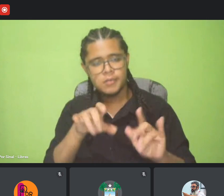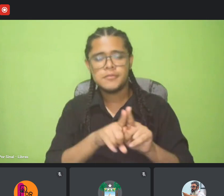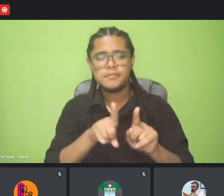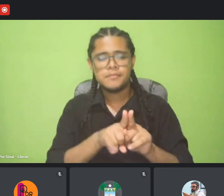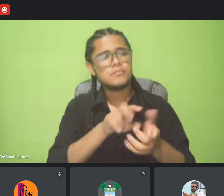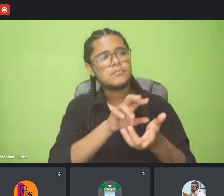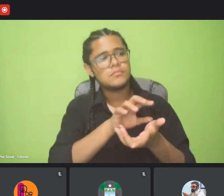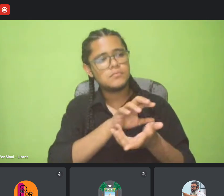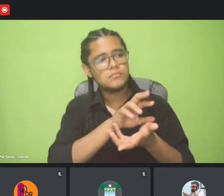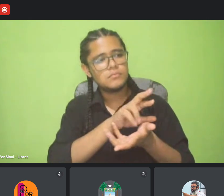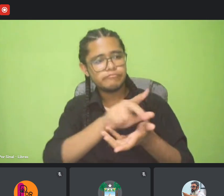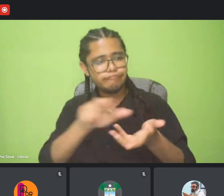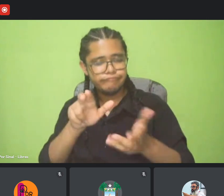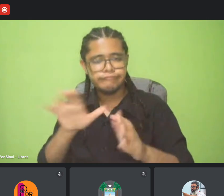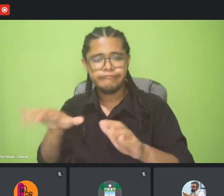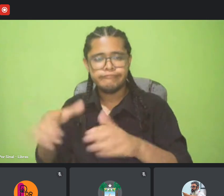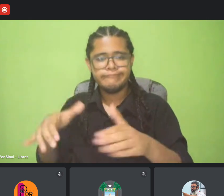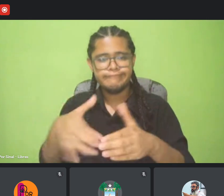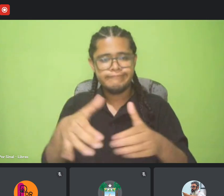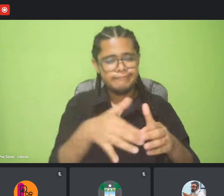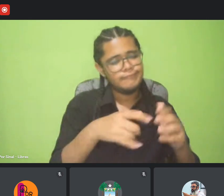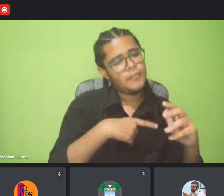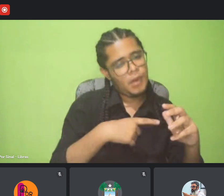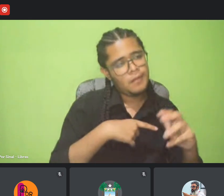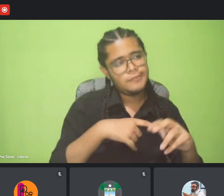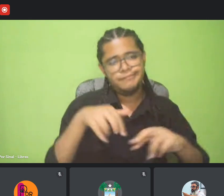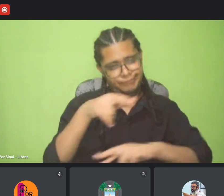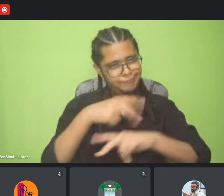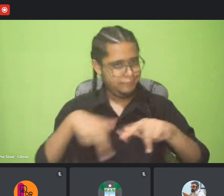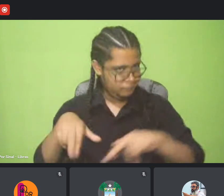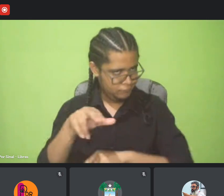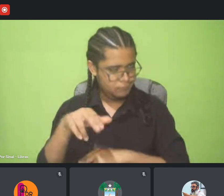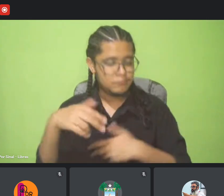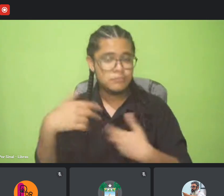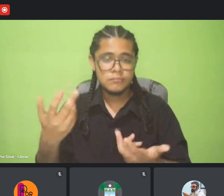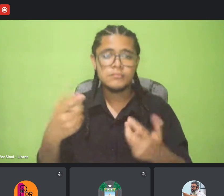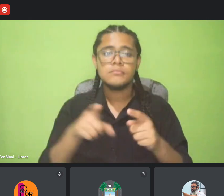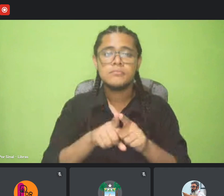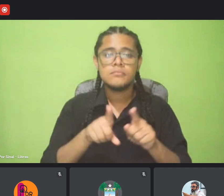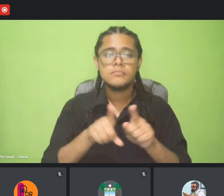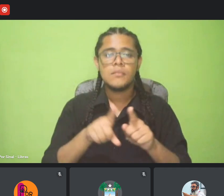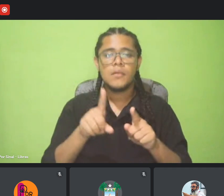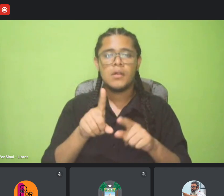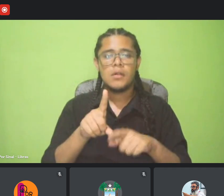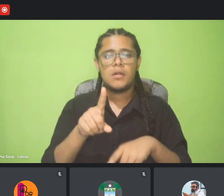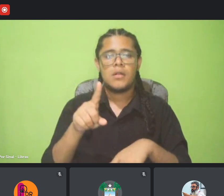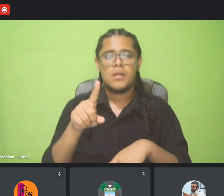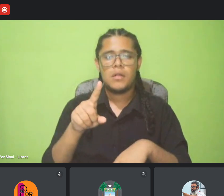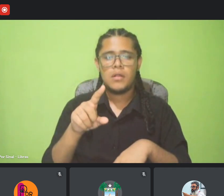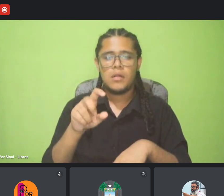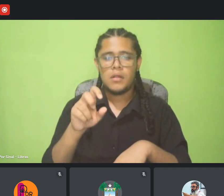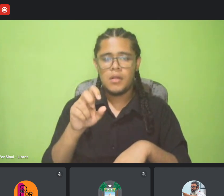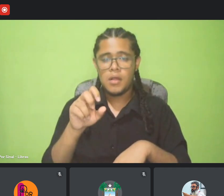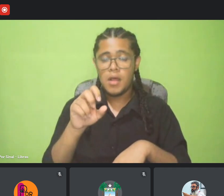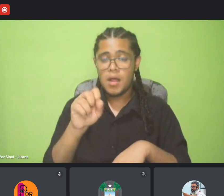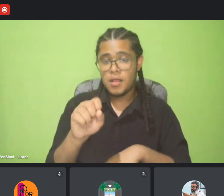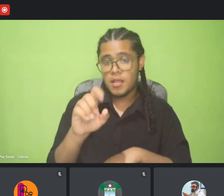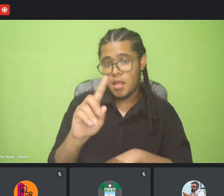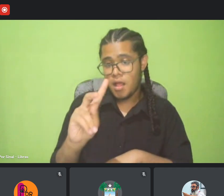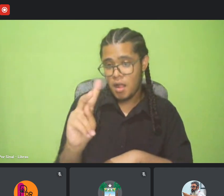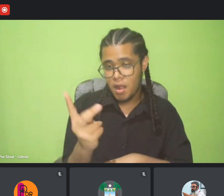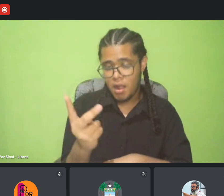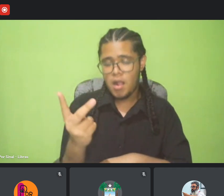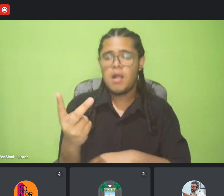diversidade e a Sub-DH nos sugeriu incluirmos as questões tanto da